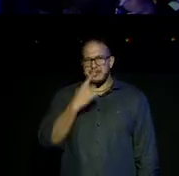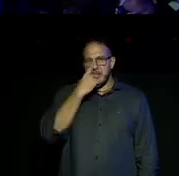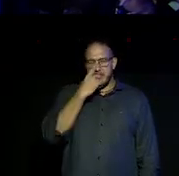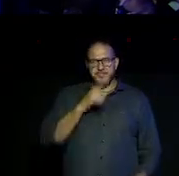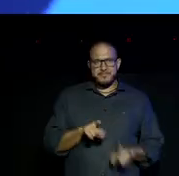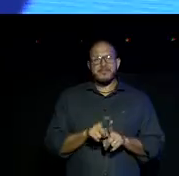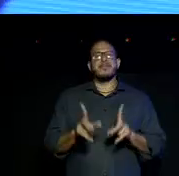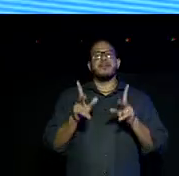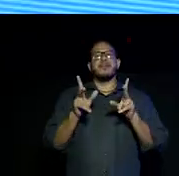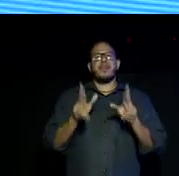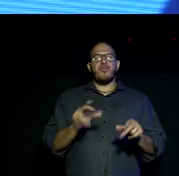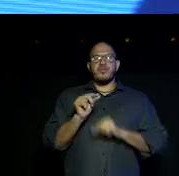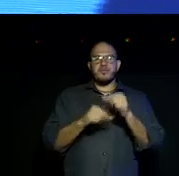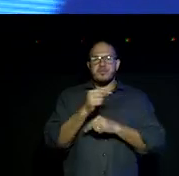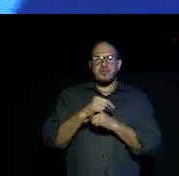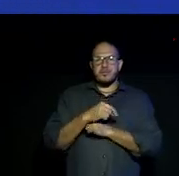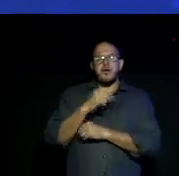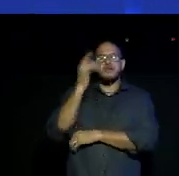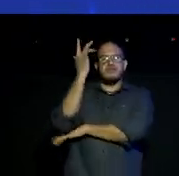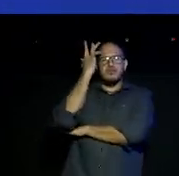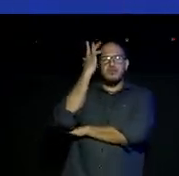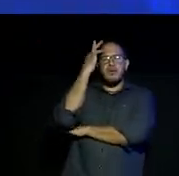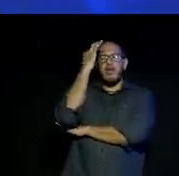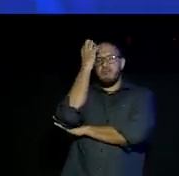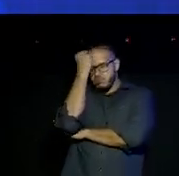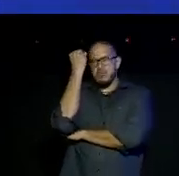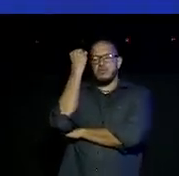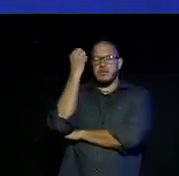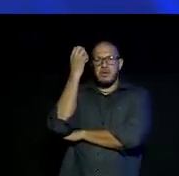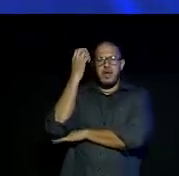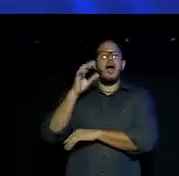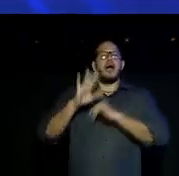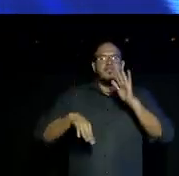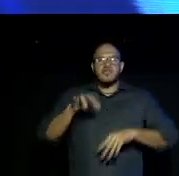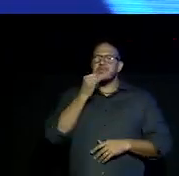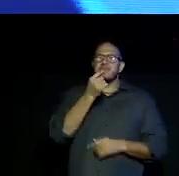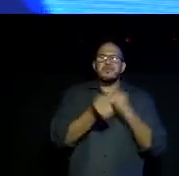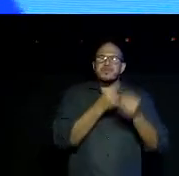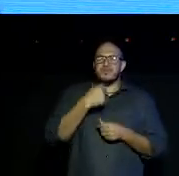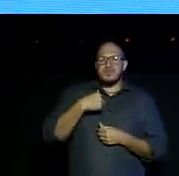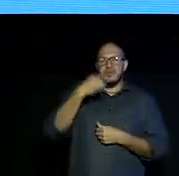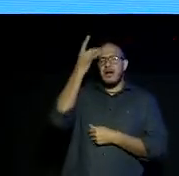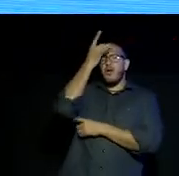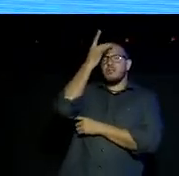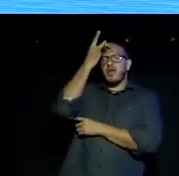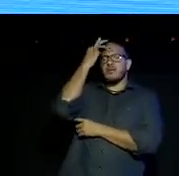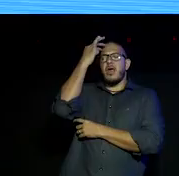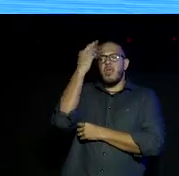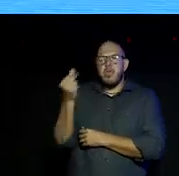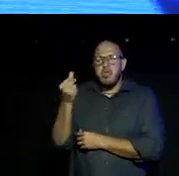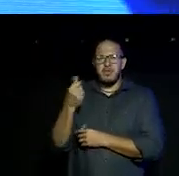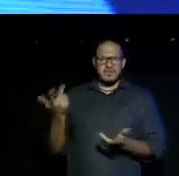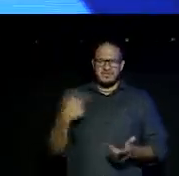É que nem a história do perder a consciência. Meu professor de Nova Acrópole, ele sempre dizia: como assim perder a consciência? Você vai perder